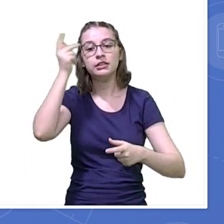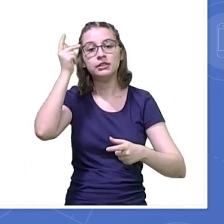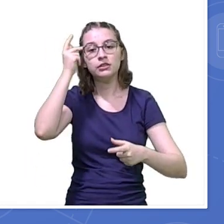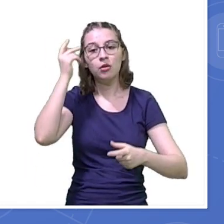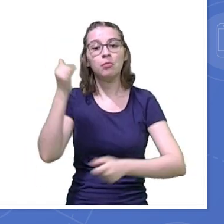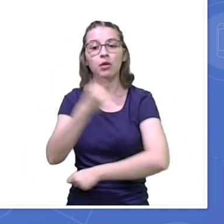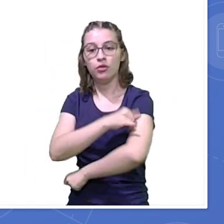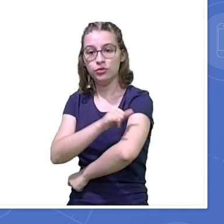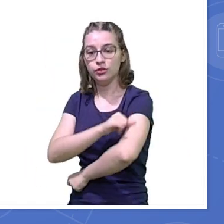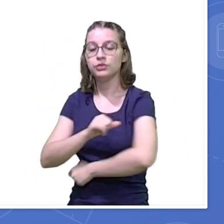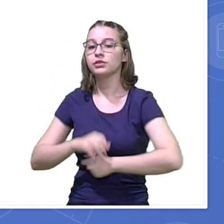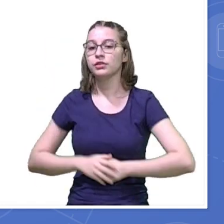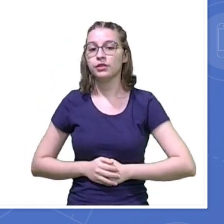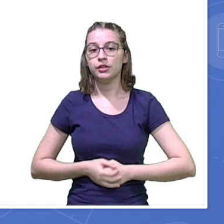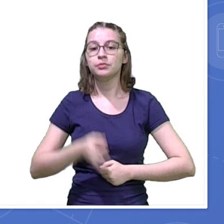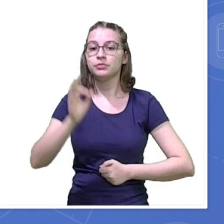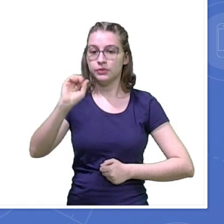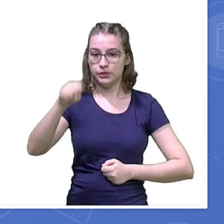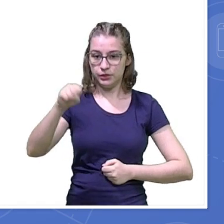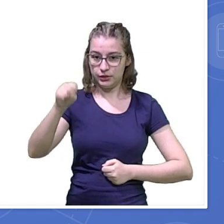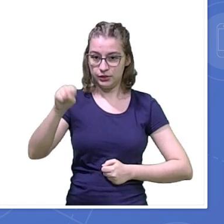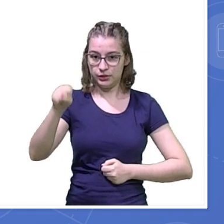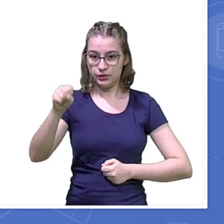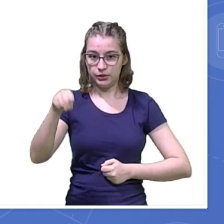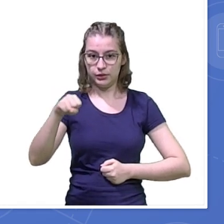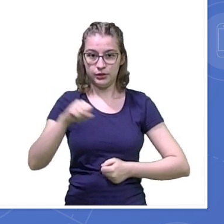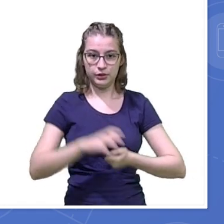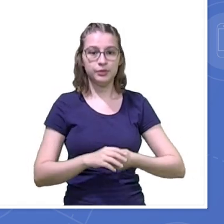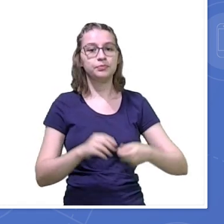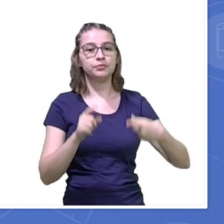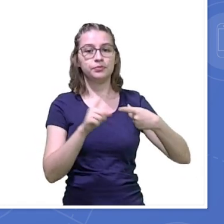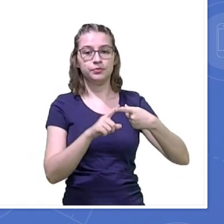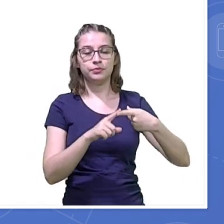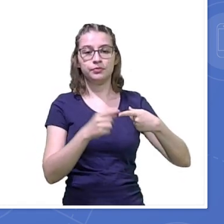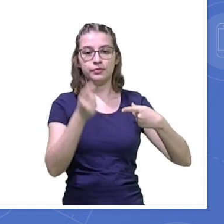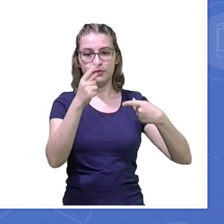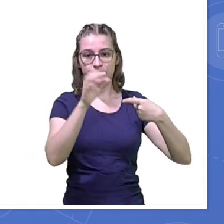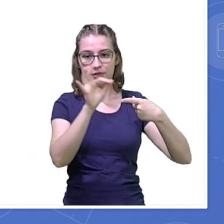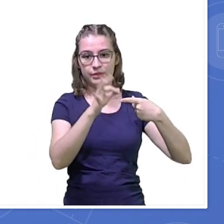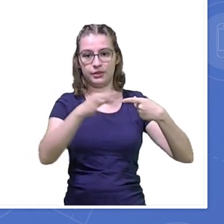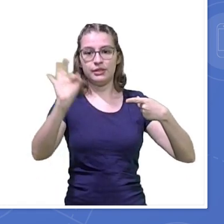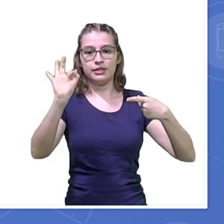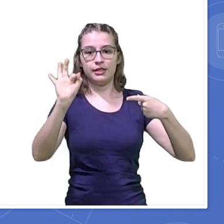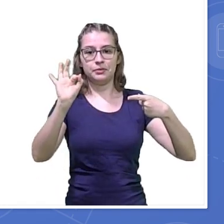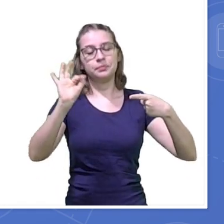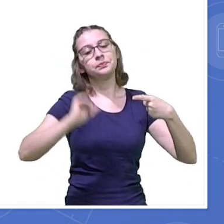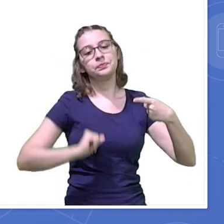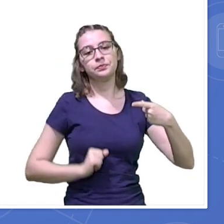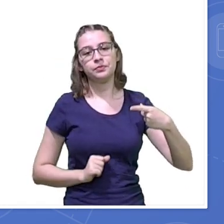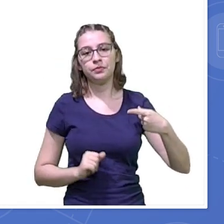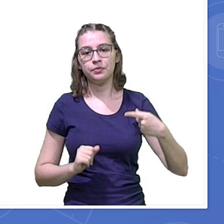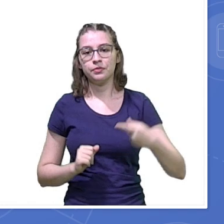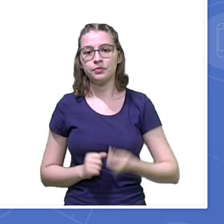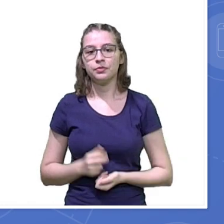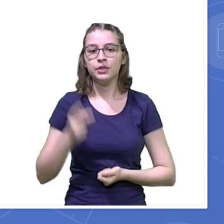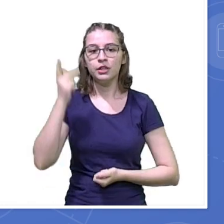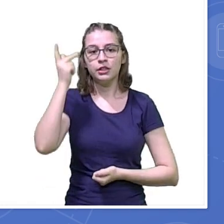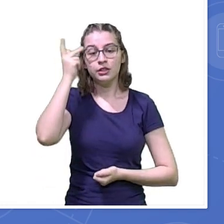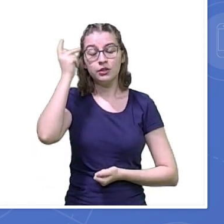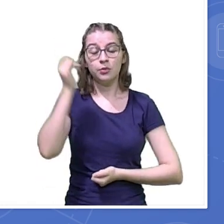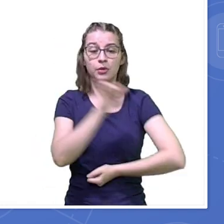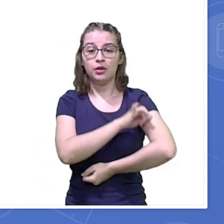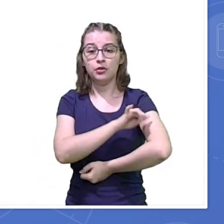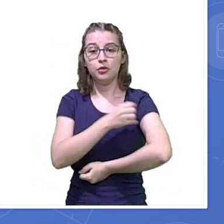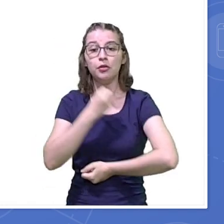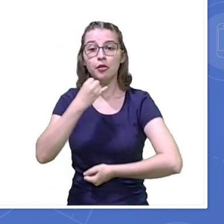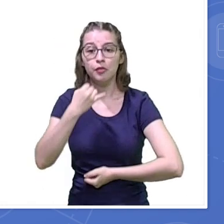está correta, né? Ela está correta, realmente. São Paulo e Rio de Janeiro se beneficiaram muito da produção de